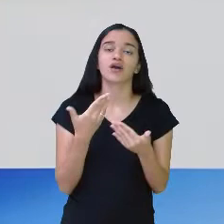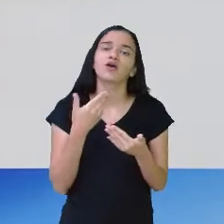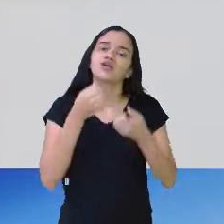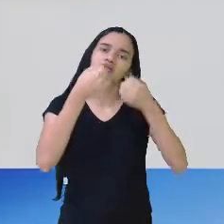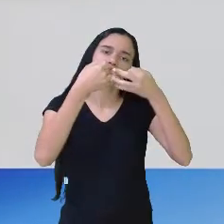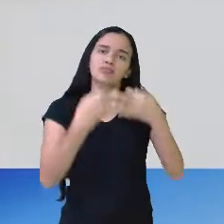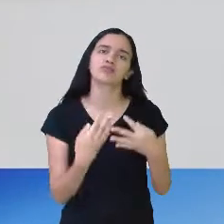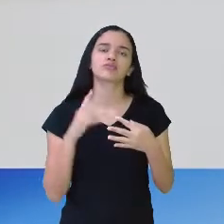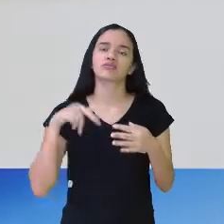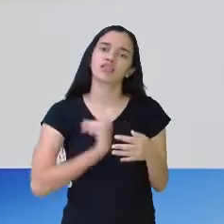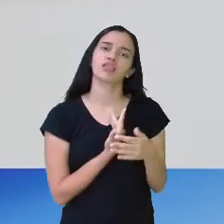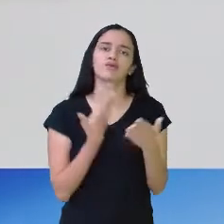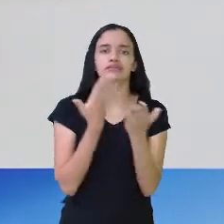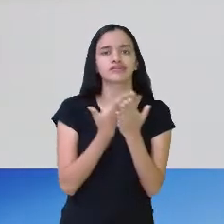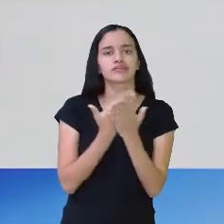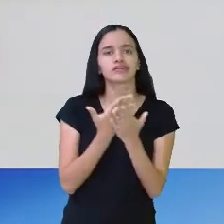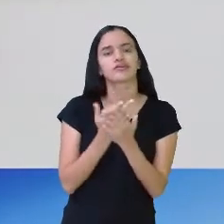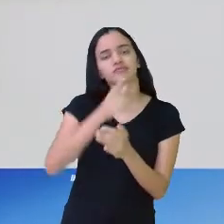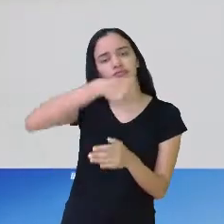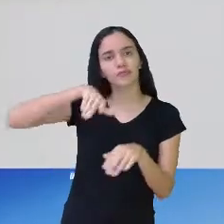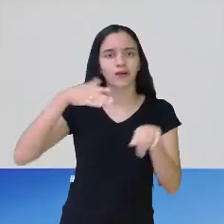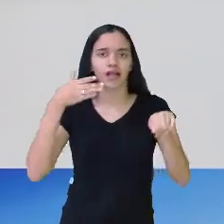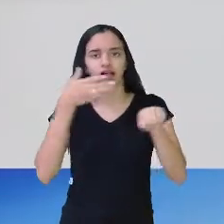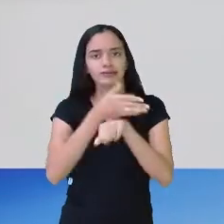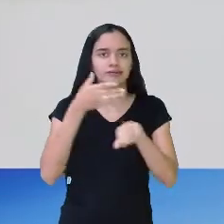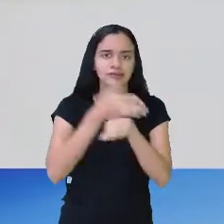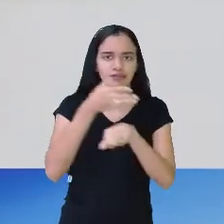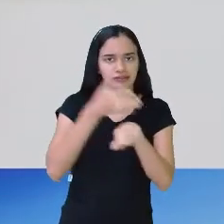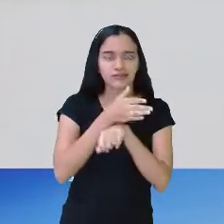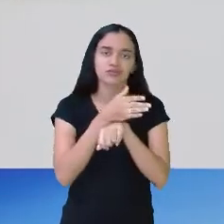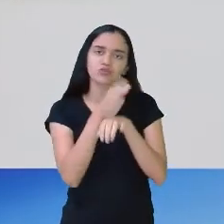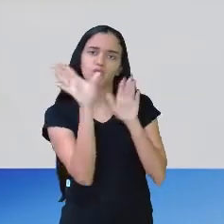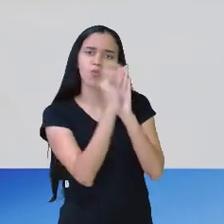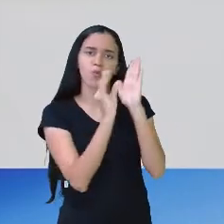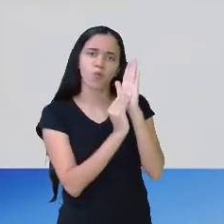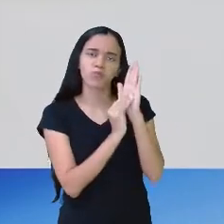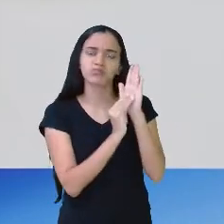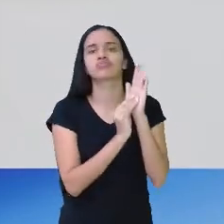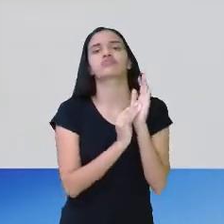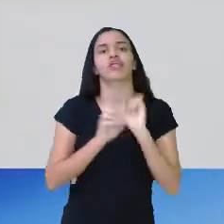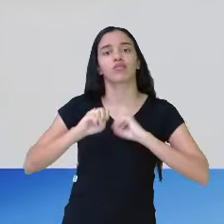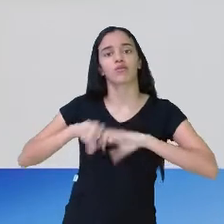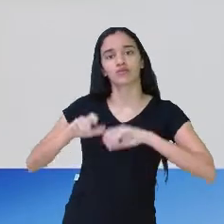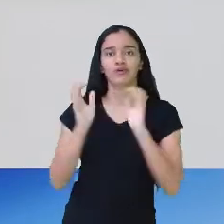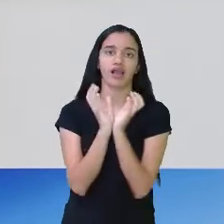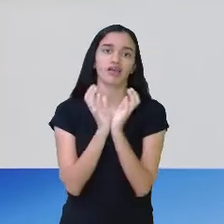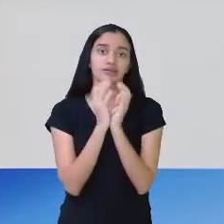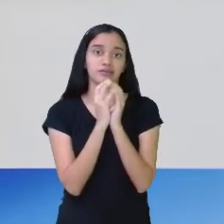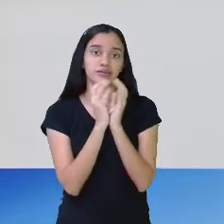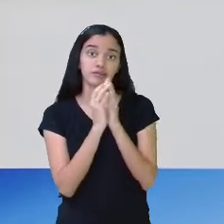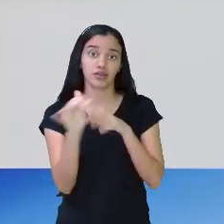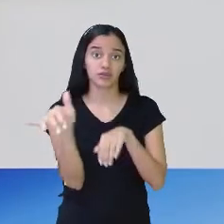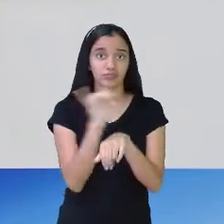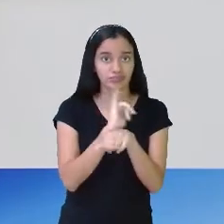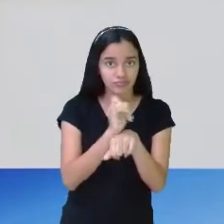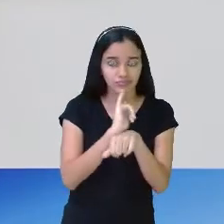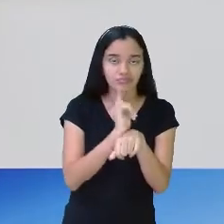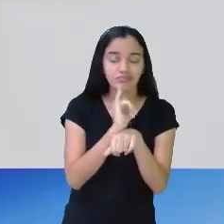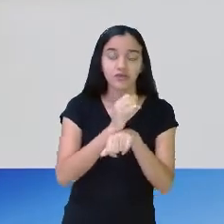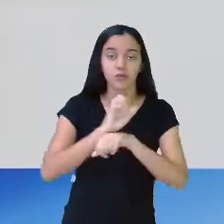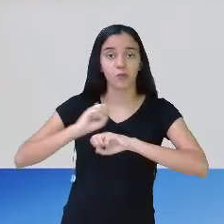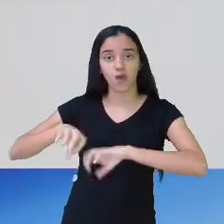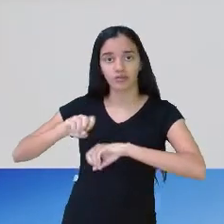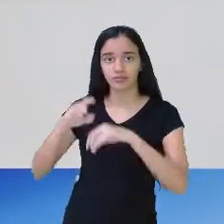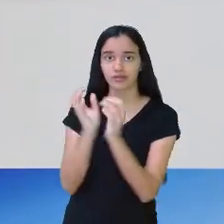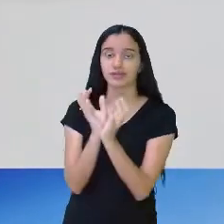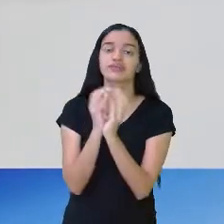Falando sobre nossas aulas, vocês podem acessar todo o conteúdo do Educa Recife ou no nosso canal do YouTube Educa